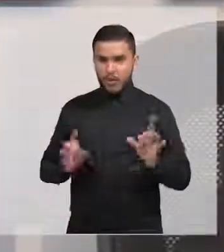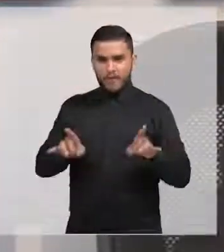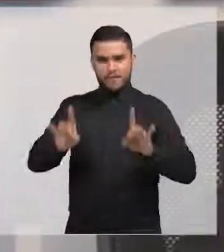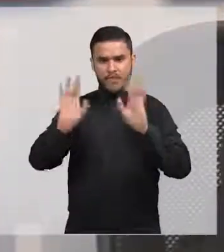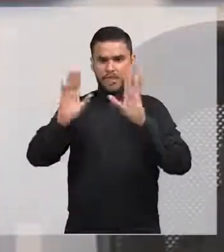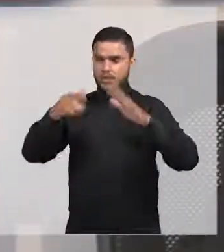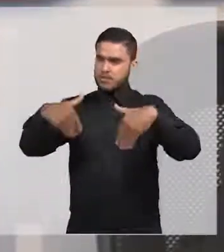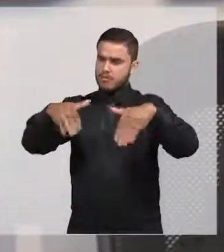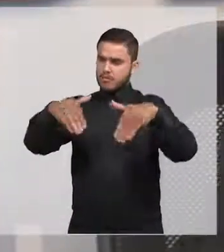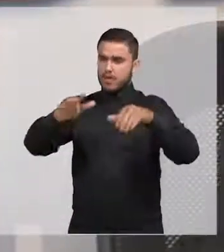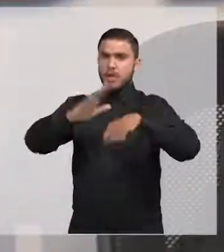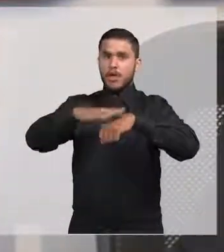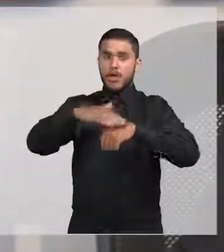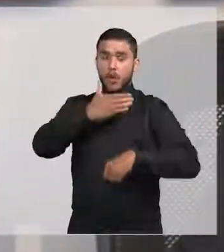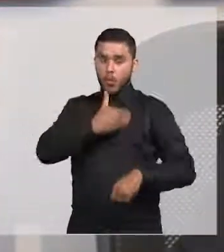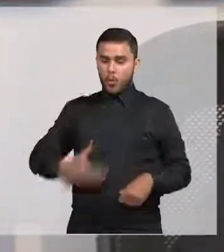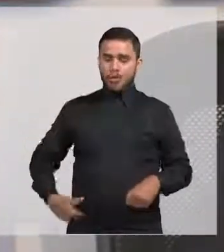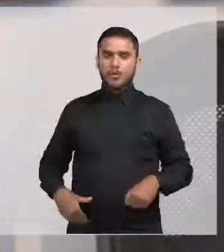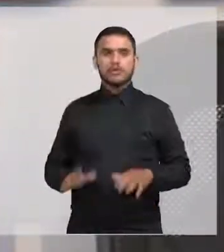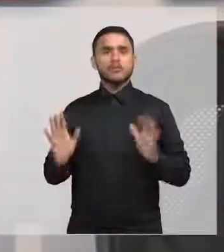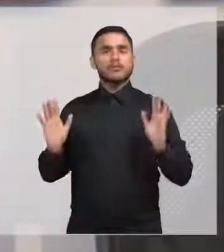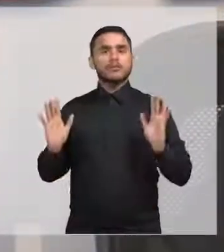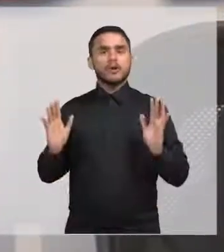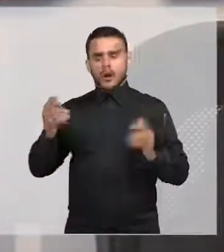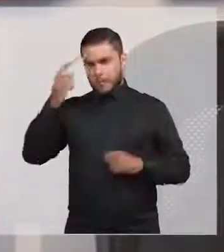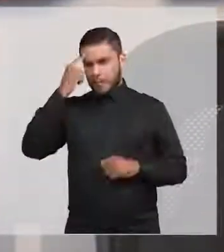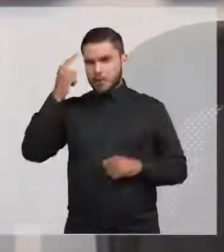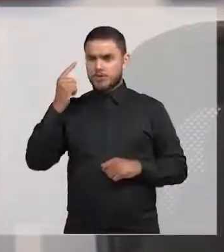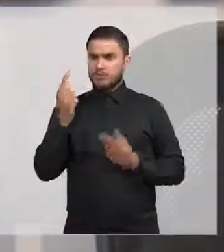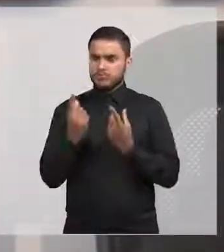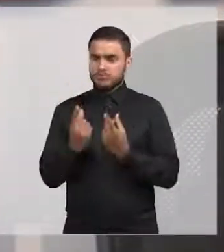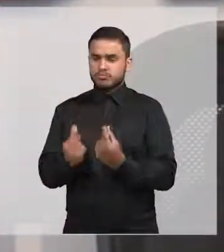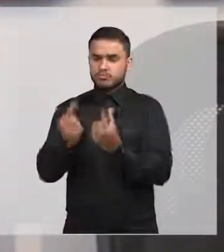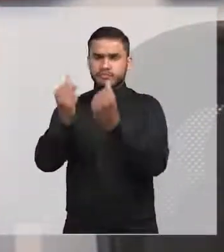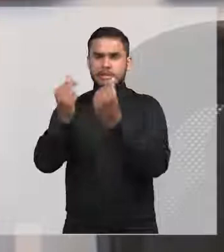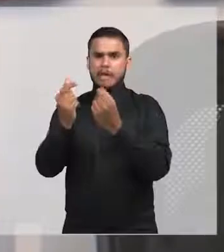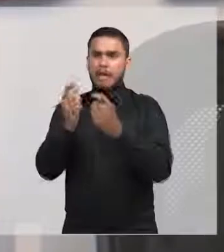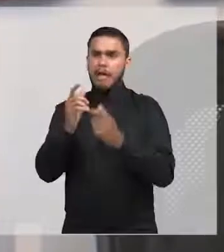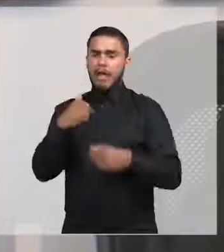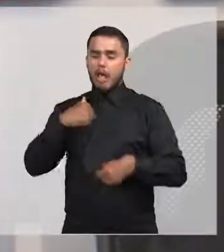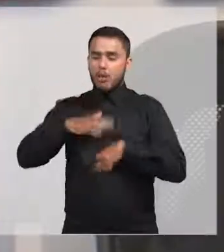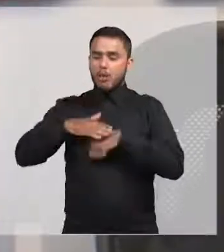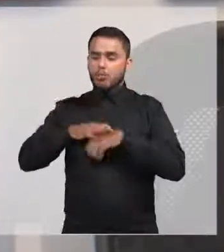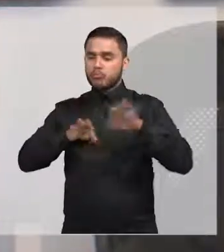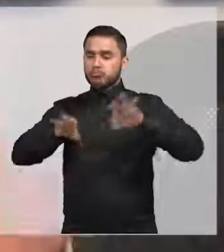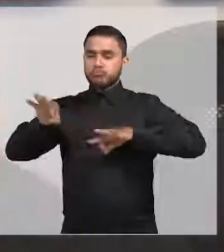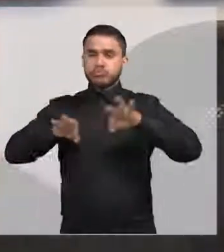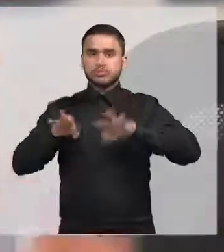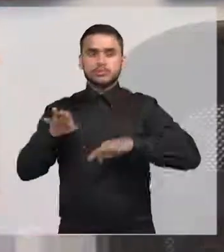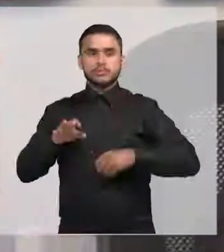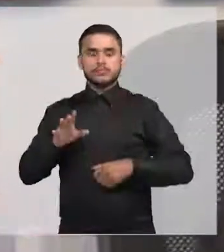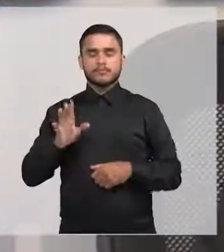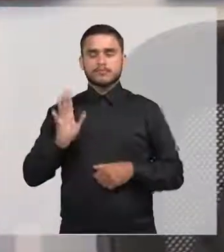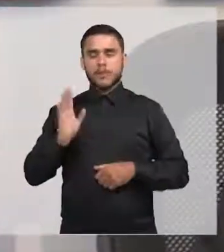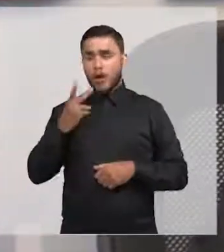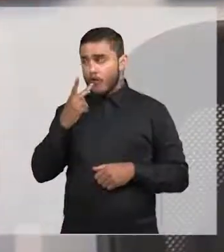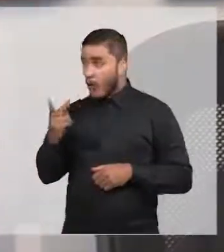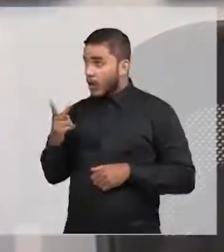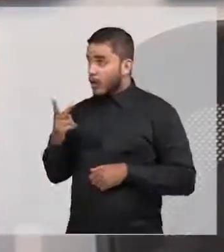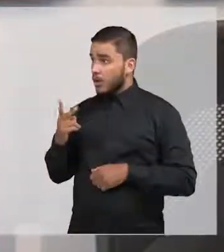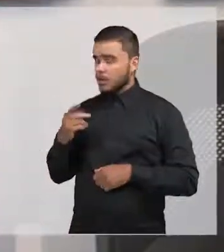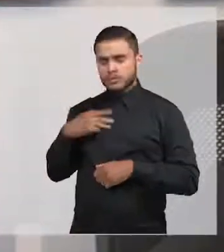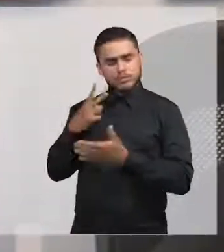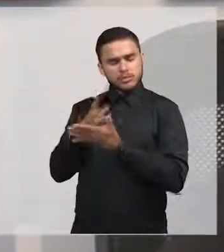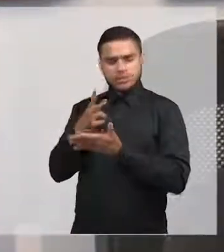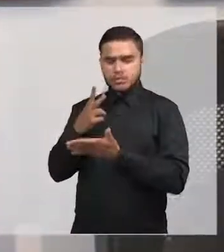aspas, é o desaparecimento do Estado, o Estado diminuindo a sua participação. O Estado nunca deixa de participar